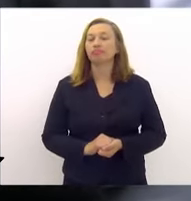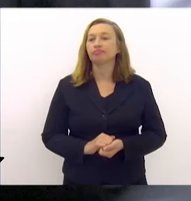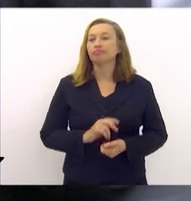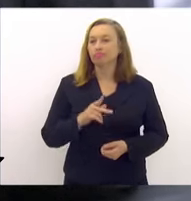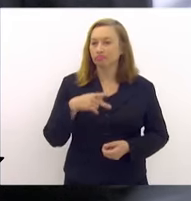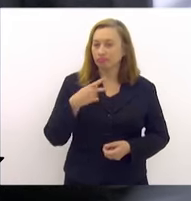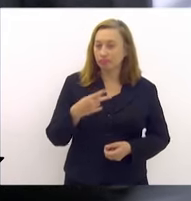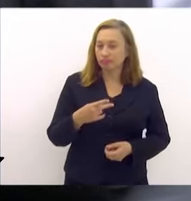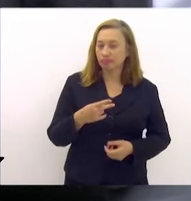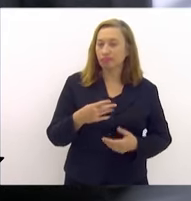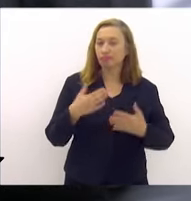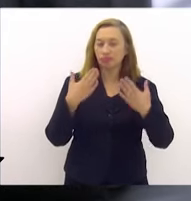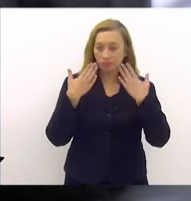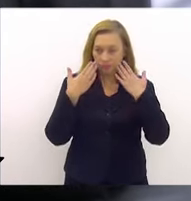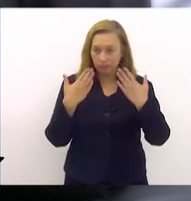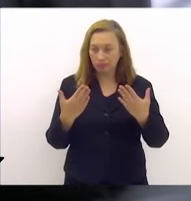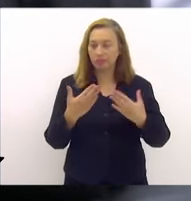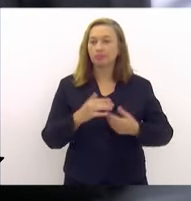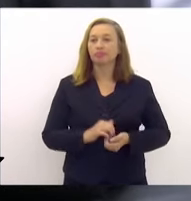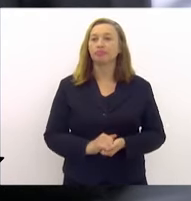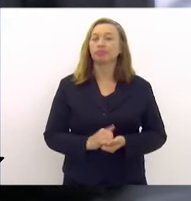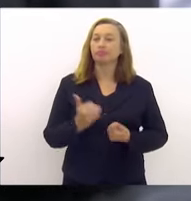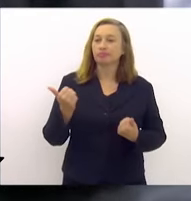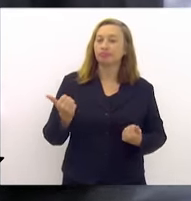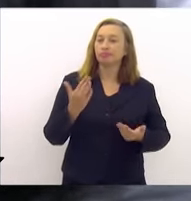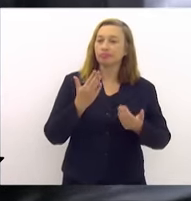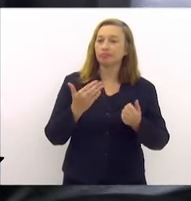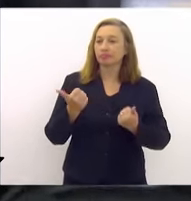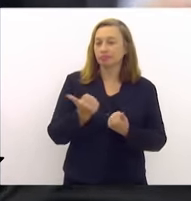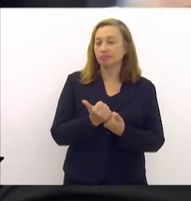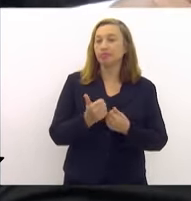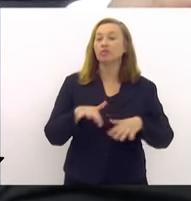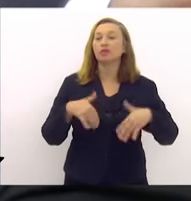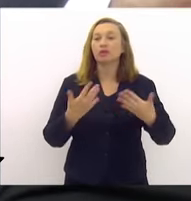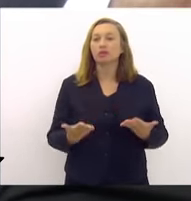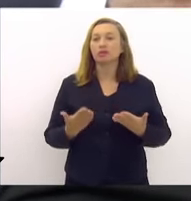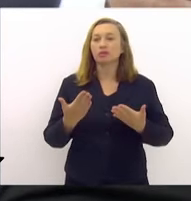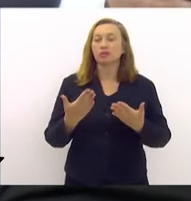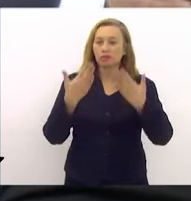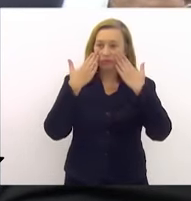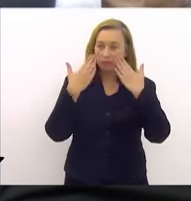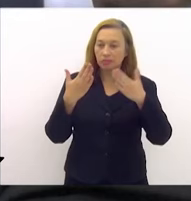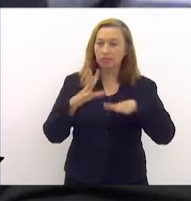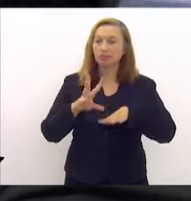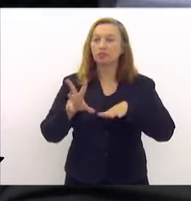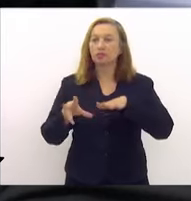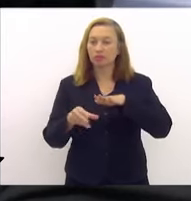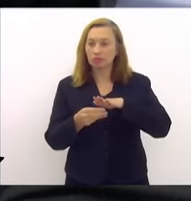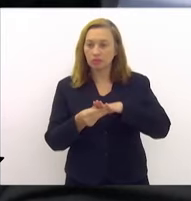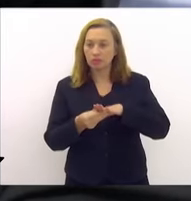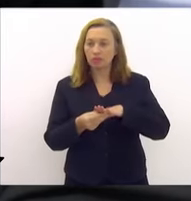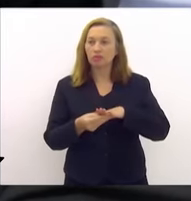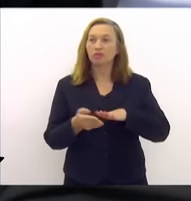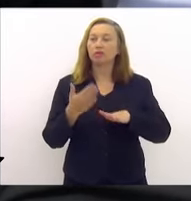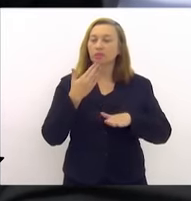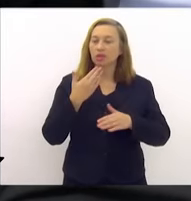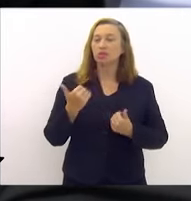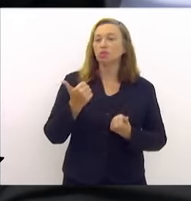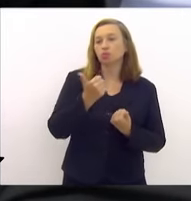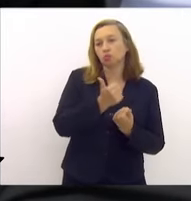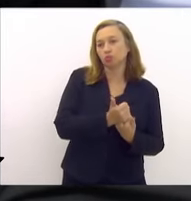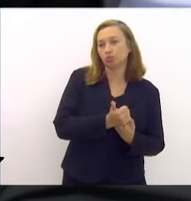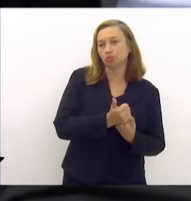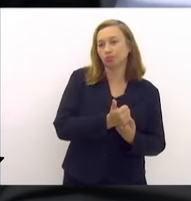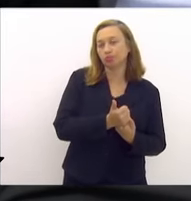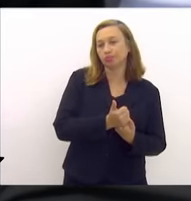o que fosse apresentado ele estaria, né, de acordo. Então, eu apresentei emendas, concluindo por